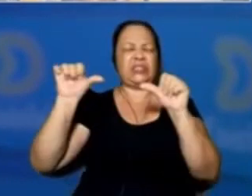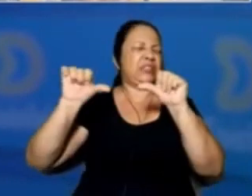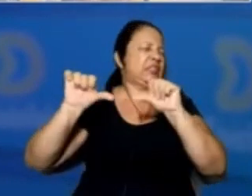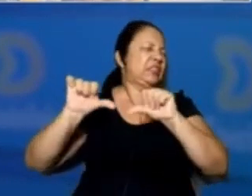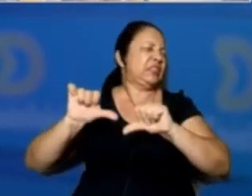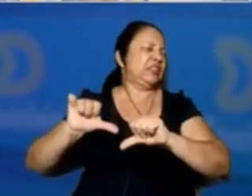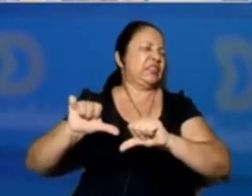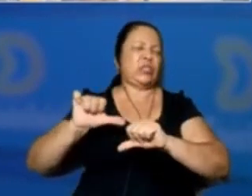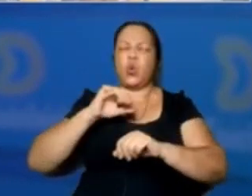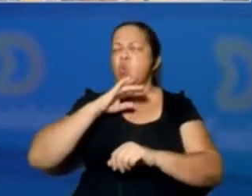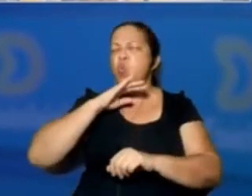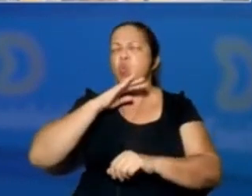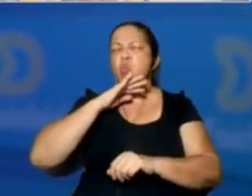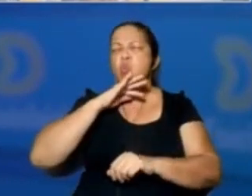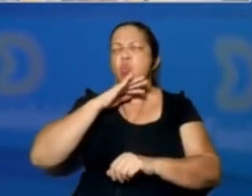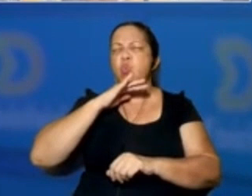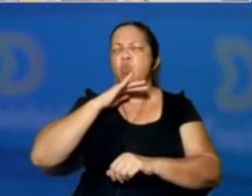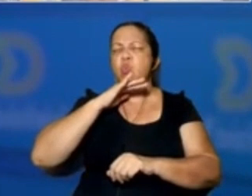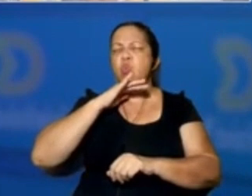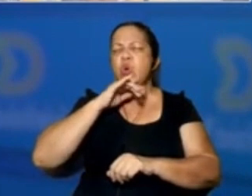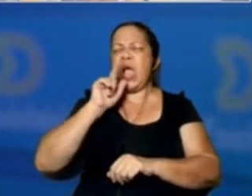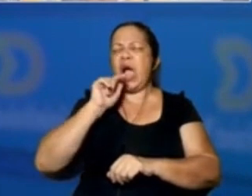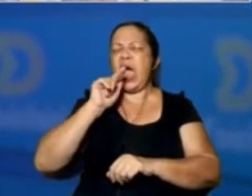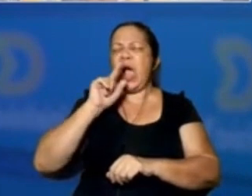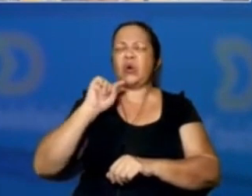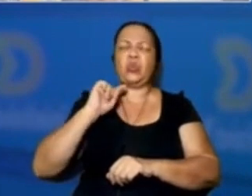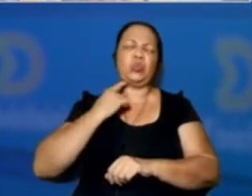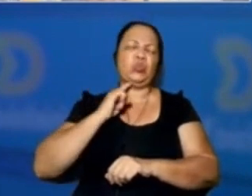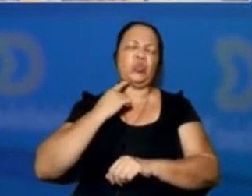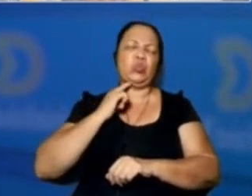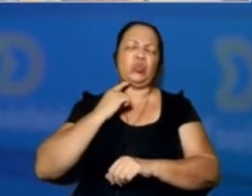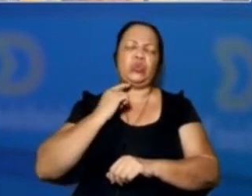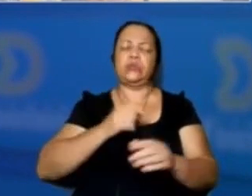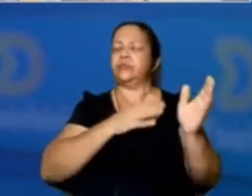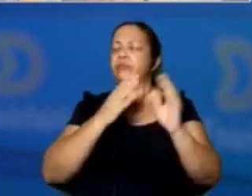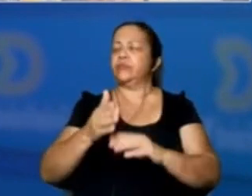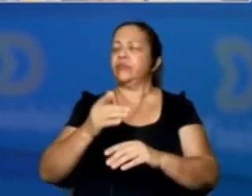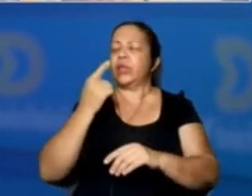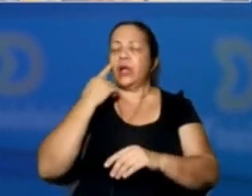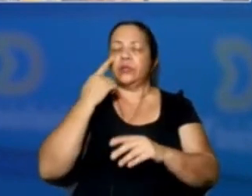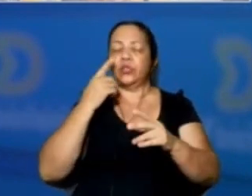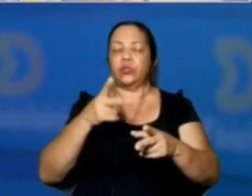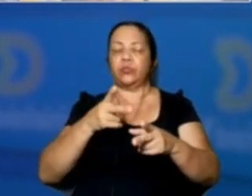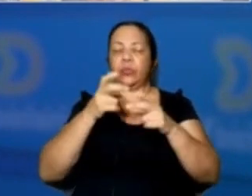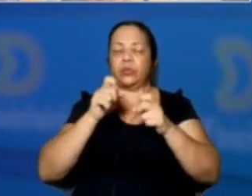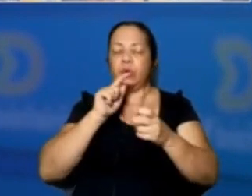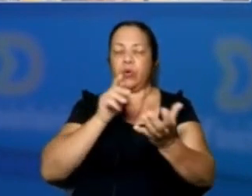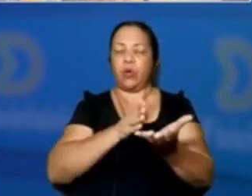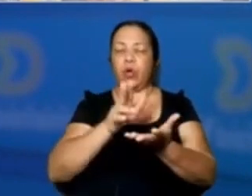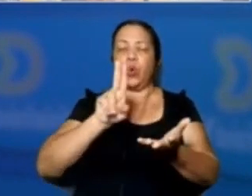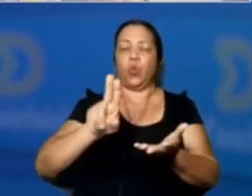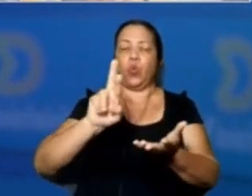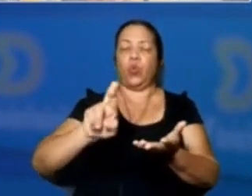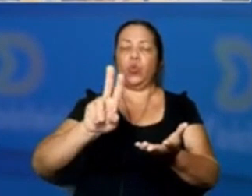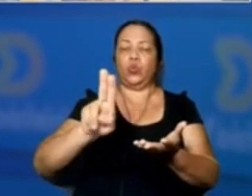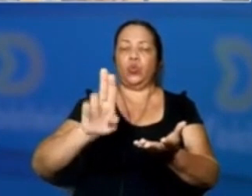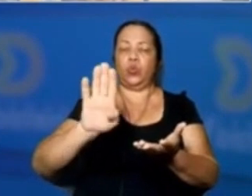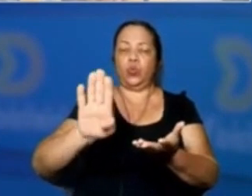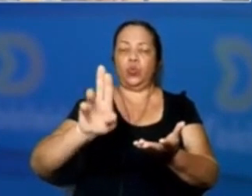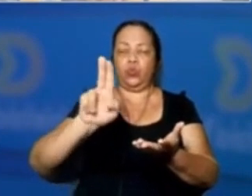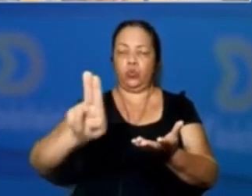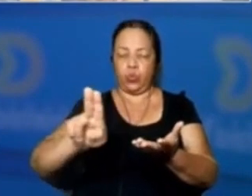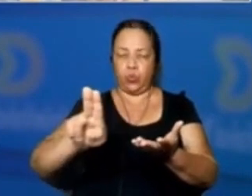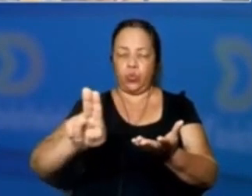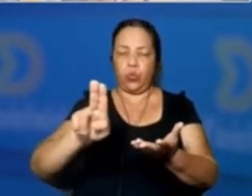ruim. A gente viu também que a otobacia com mais nascentes foi a do Urubu, e também tem nascentes